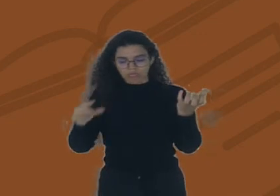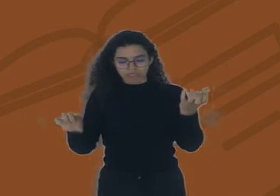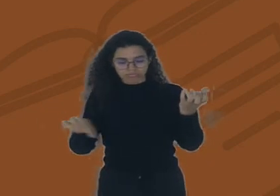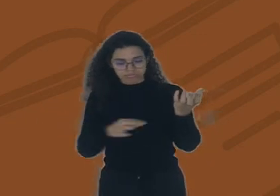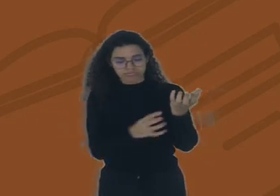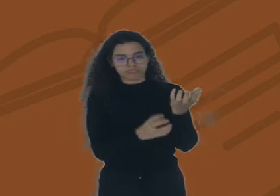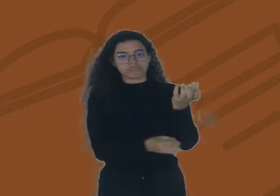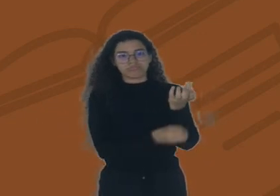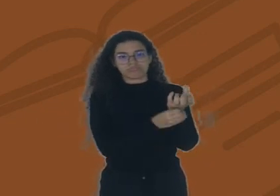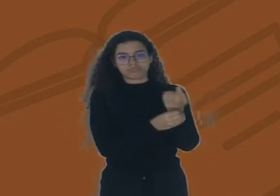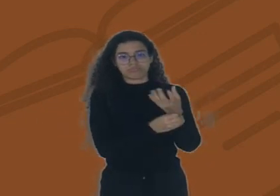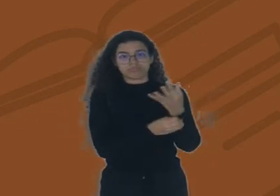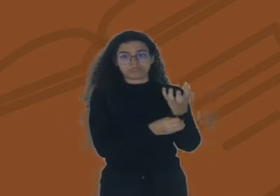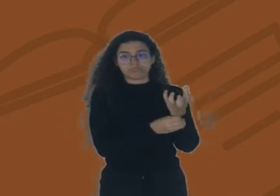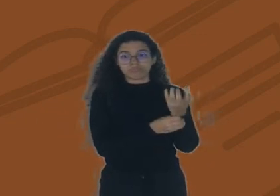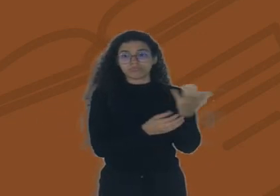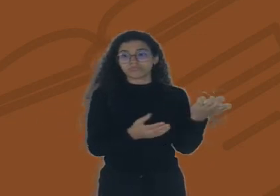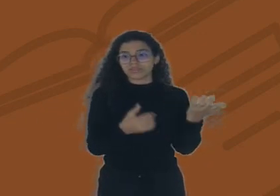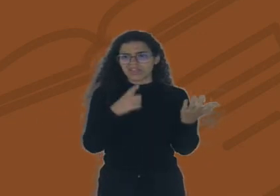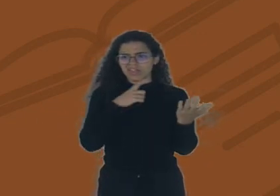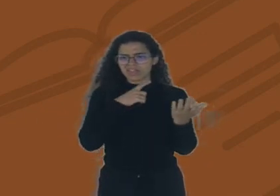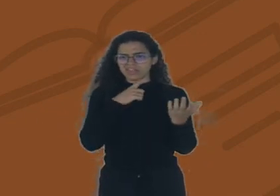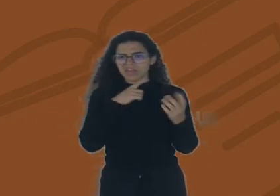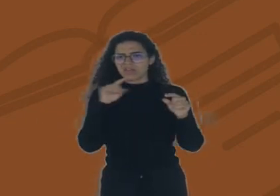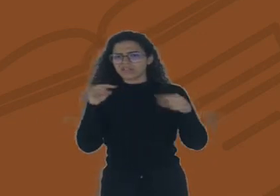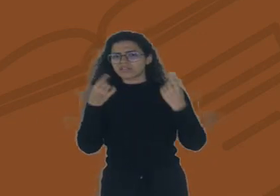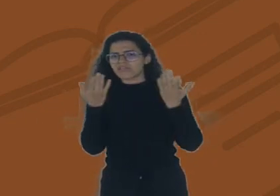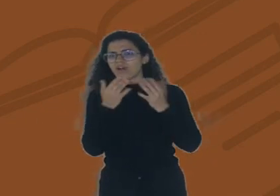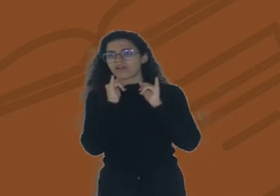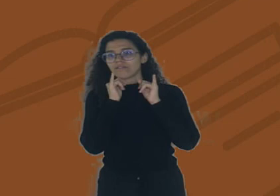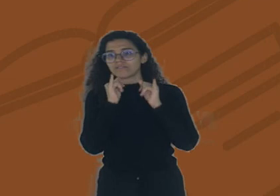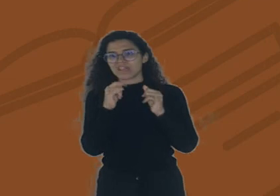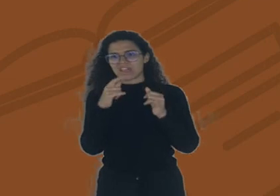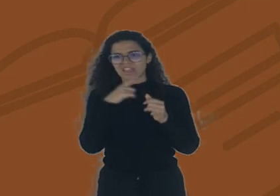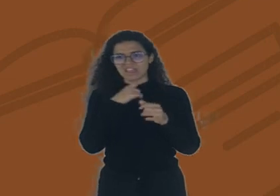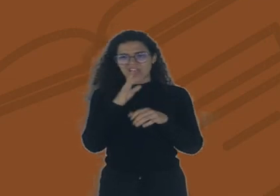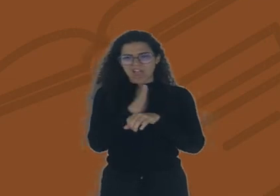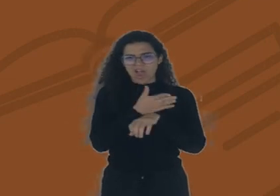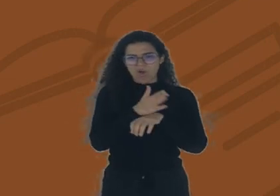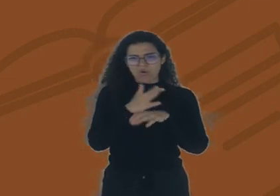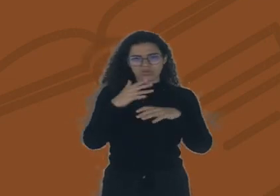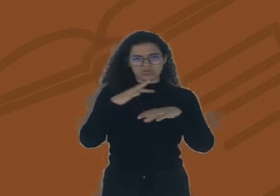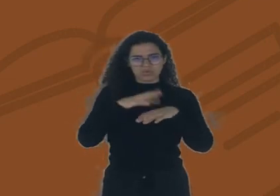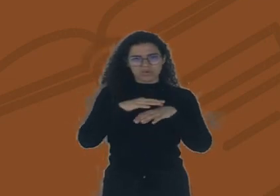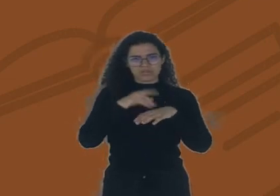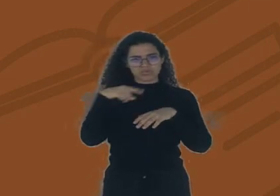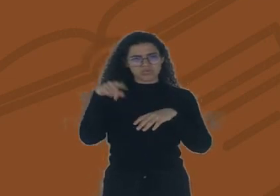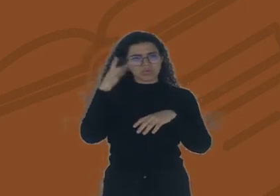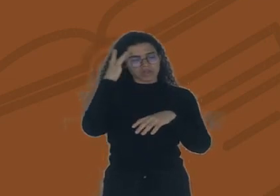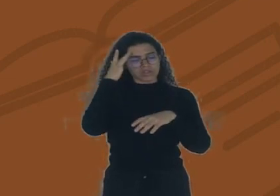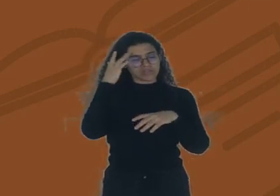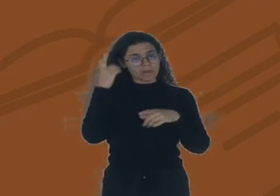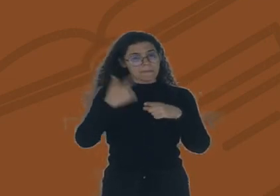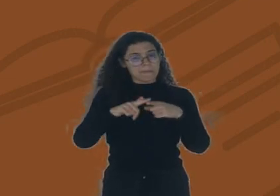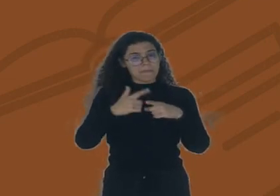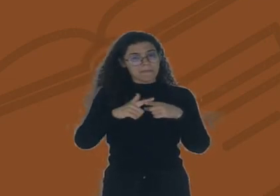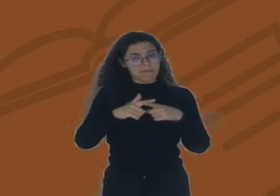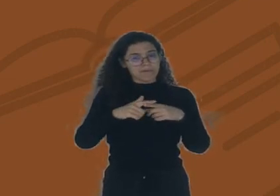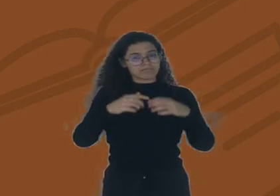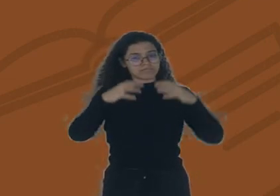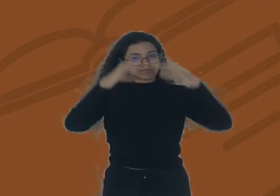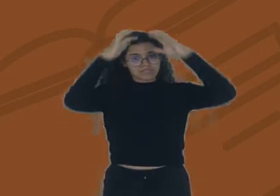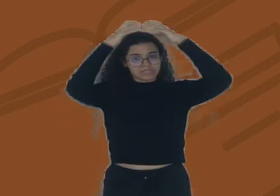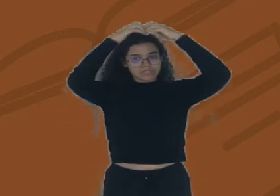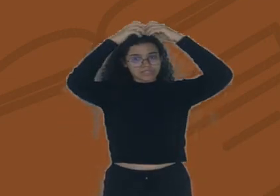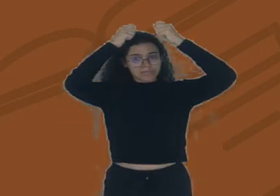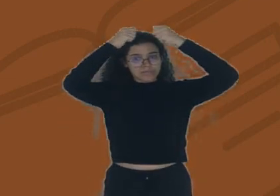que podem afetar o sistema nervoso? Será que existem algumas doenças que afetam o nosso sistema nervoso? No mais, pessoal,